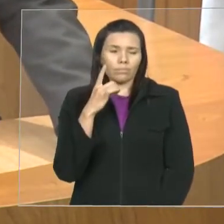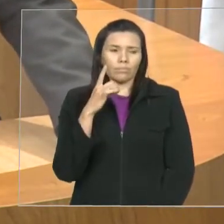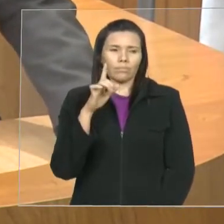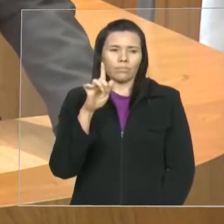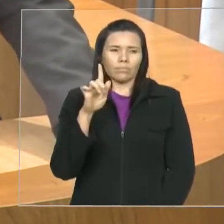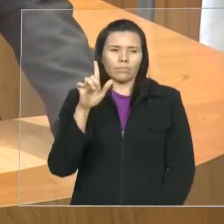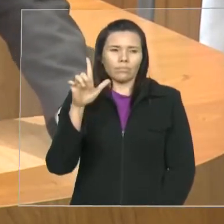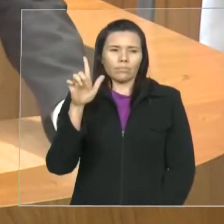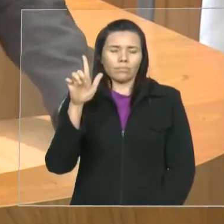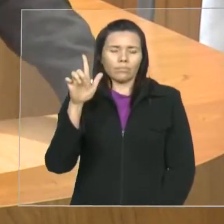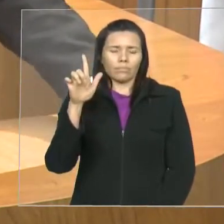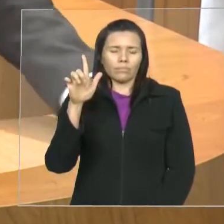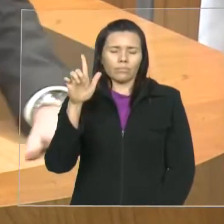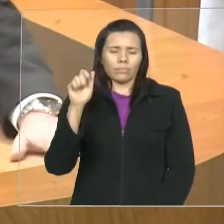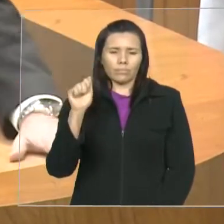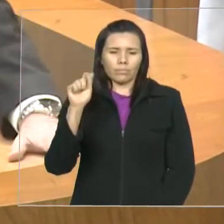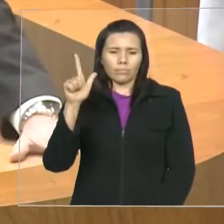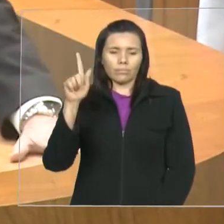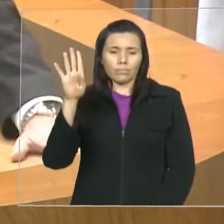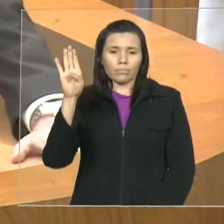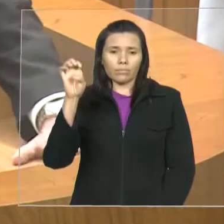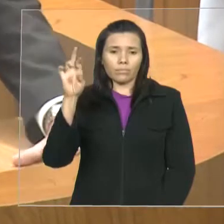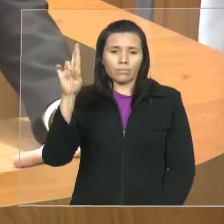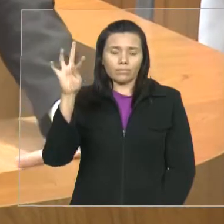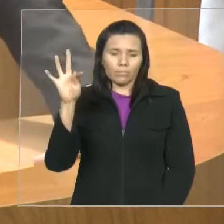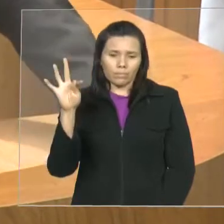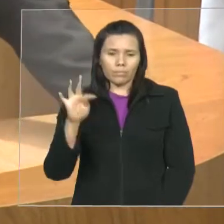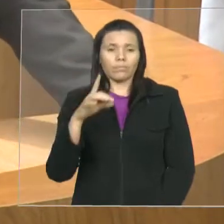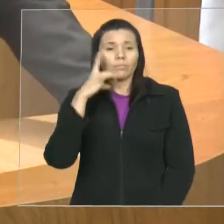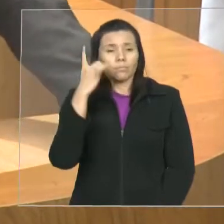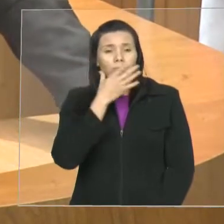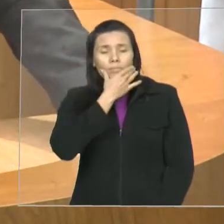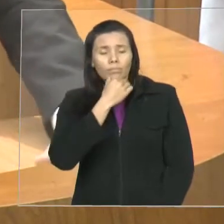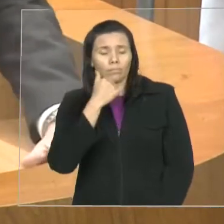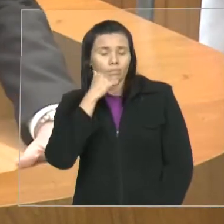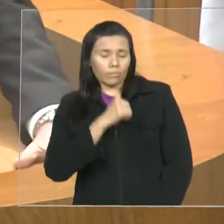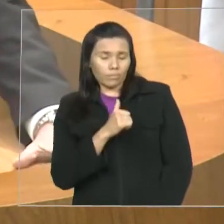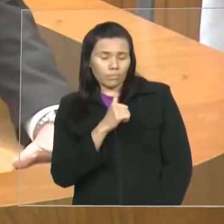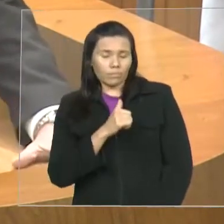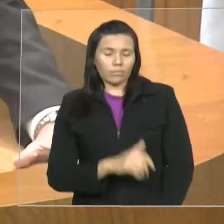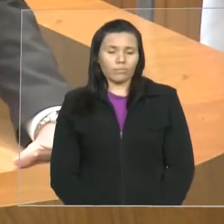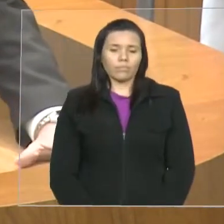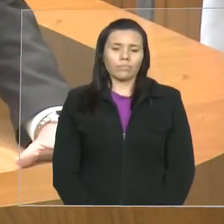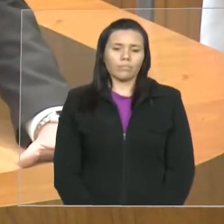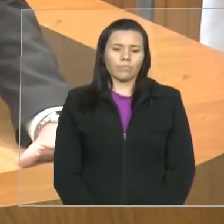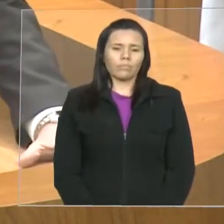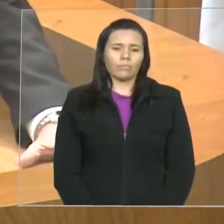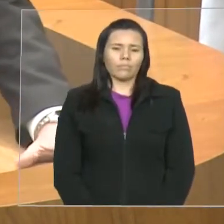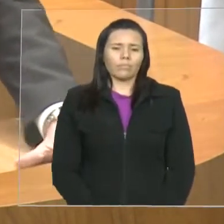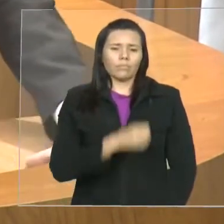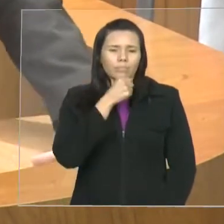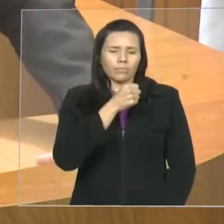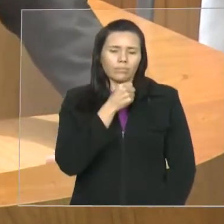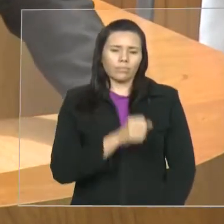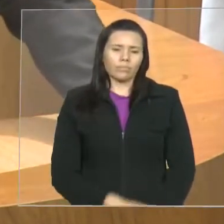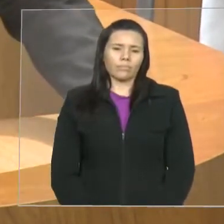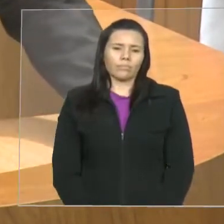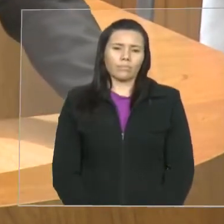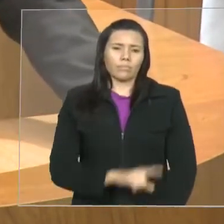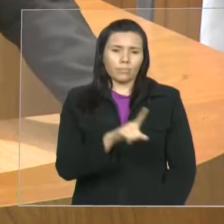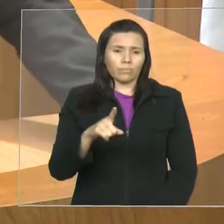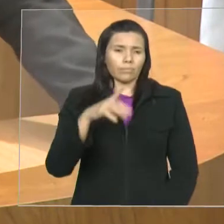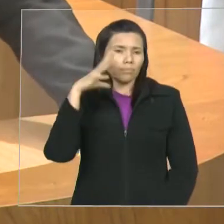senhores deputados imprensa todos que nos ouvem senhor